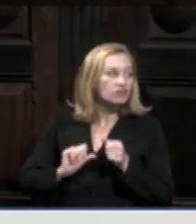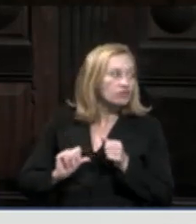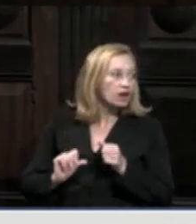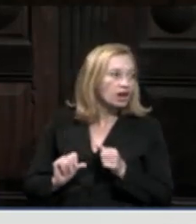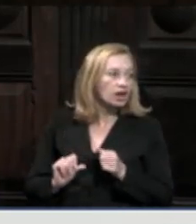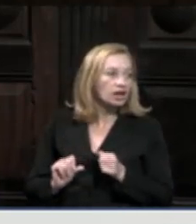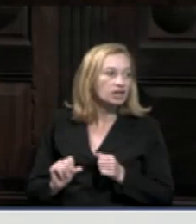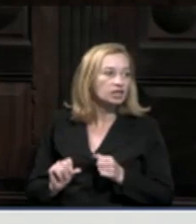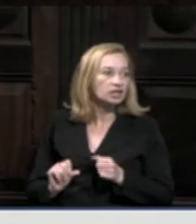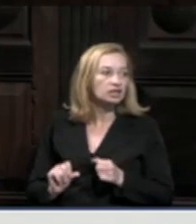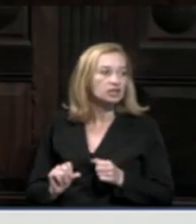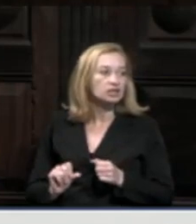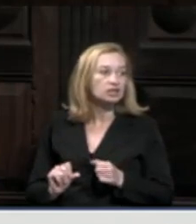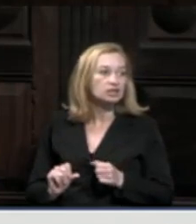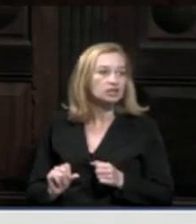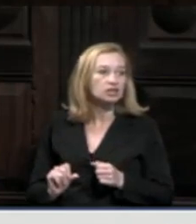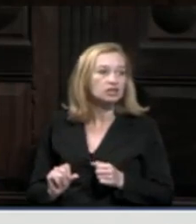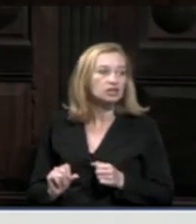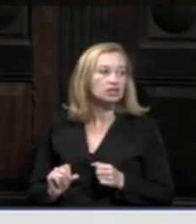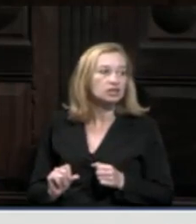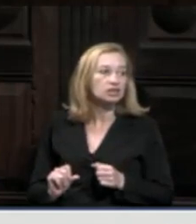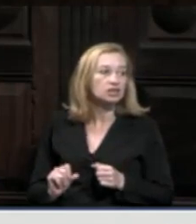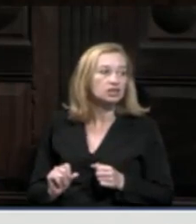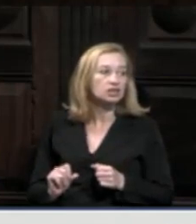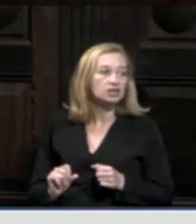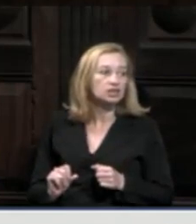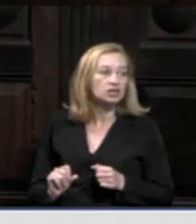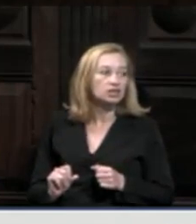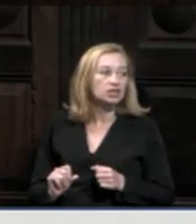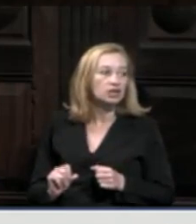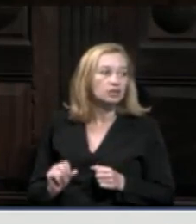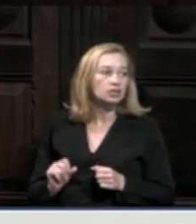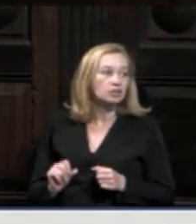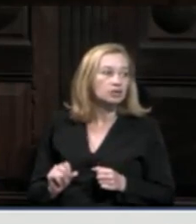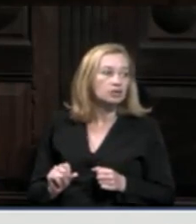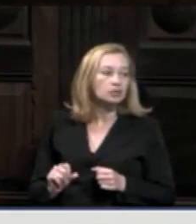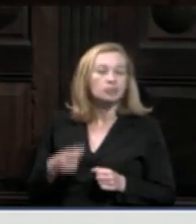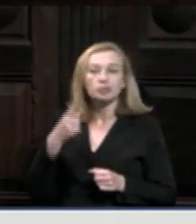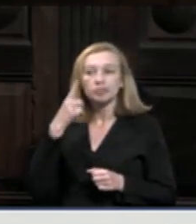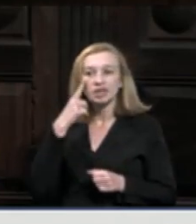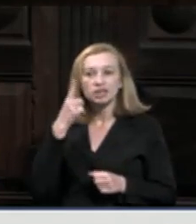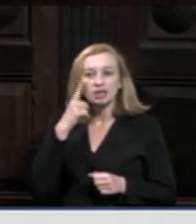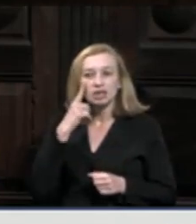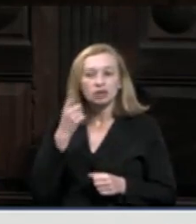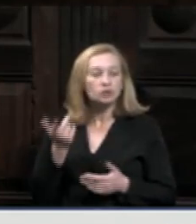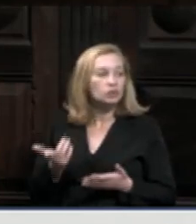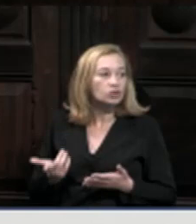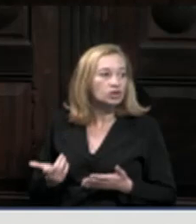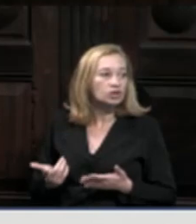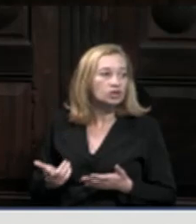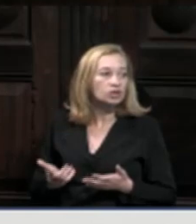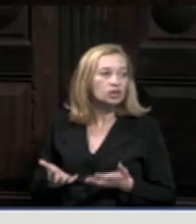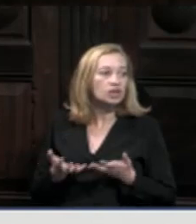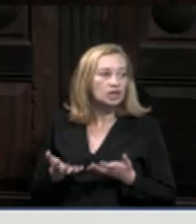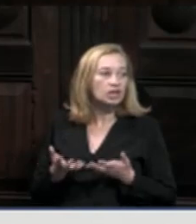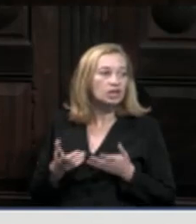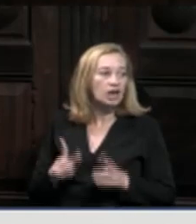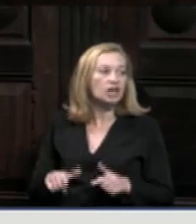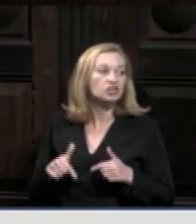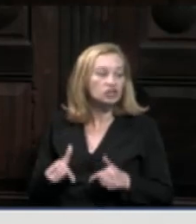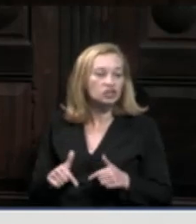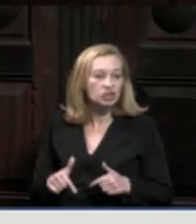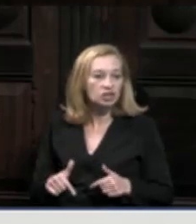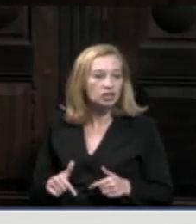totalmente descabida neste plenário, pensando talvez em atingir quem não deve ser